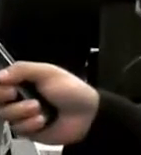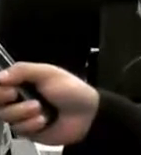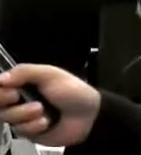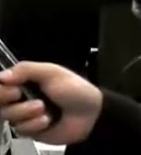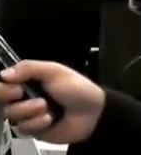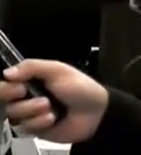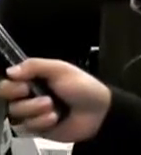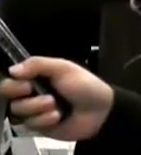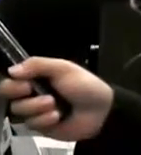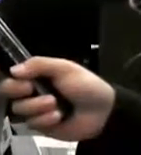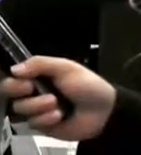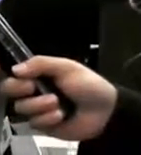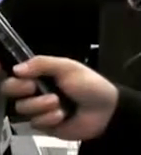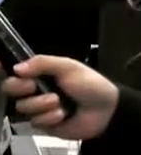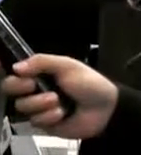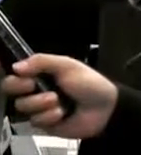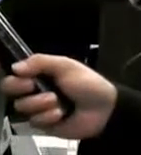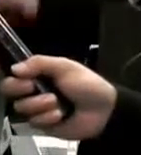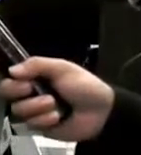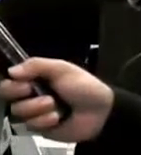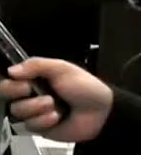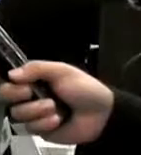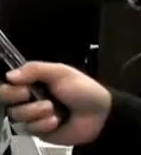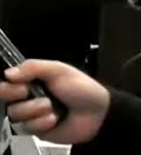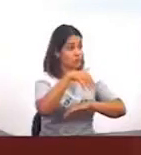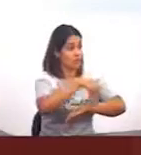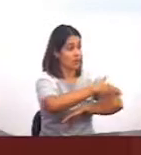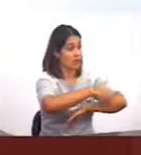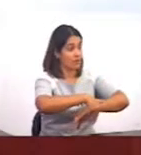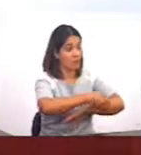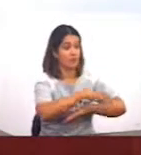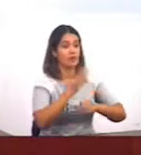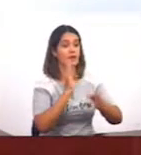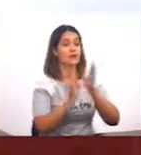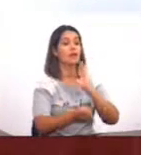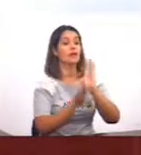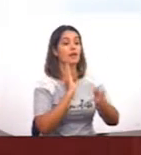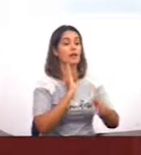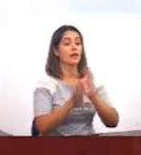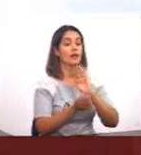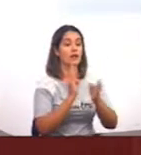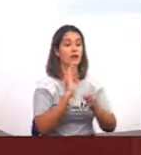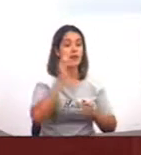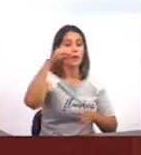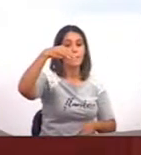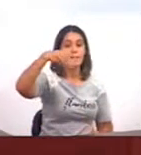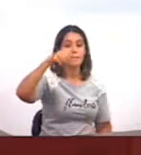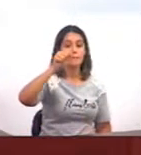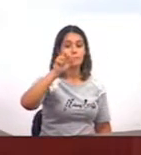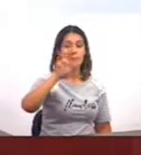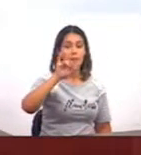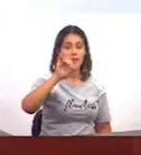a essa demanda de carro, eles vão continuar fazendo nos demais canteiros centrais. A iluminação do trecho da Avenida Mário Pozzo Bom